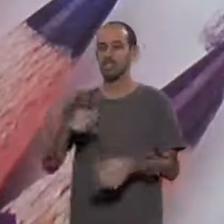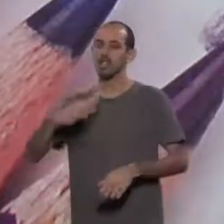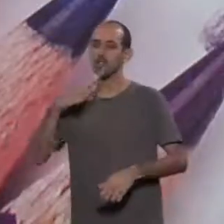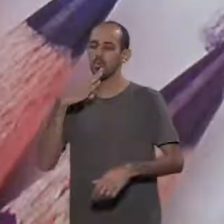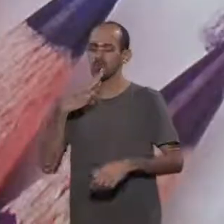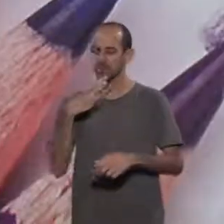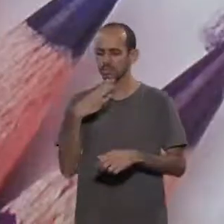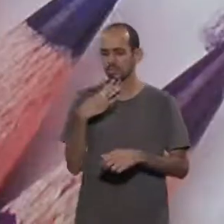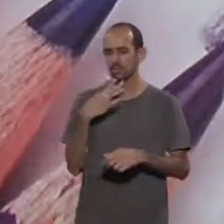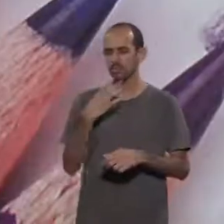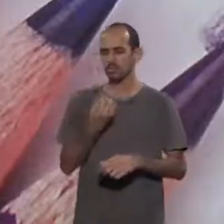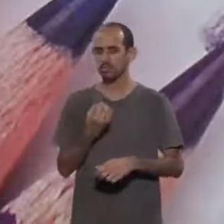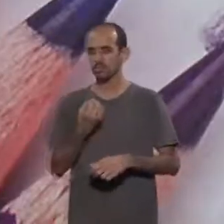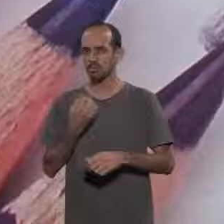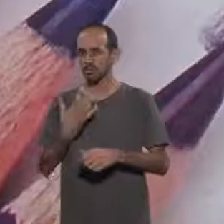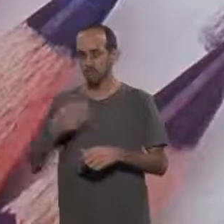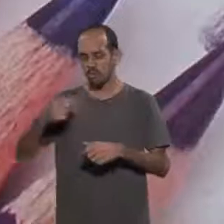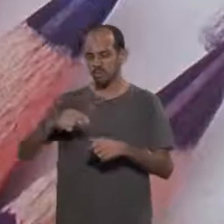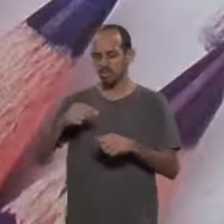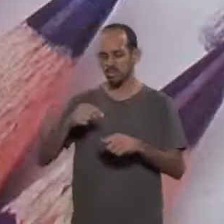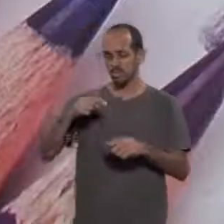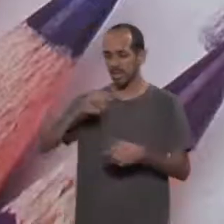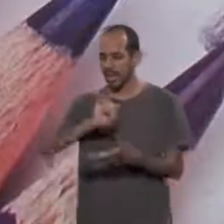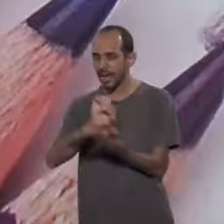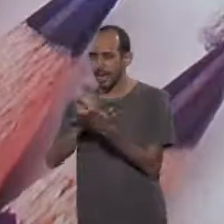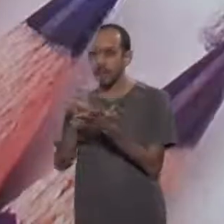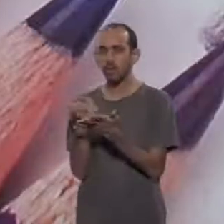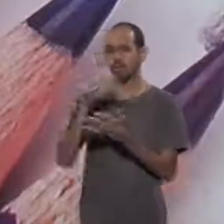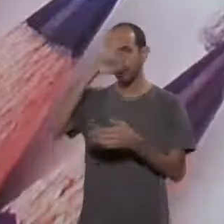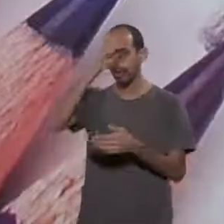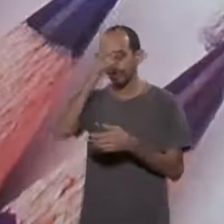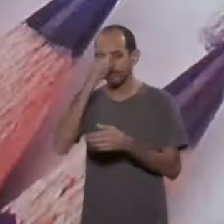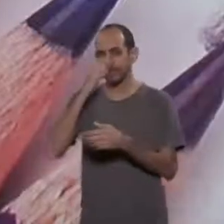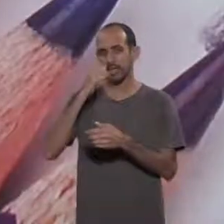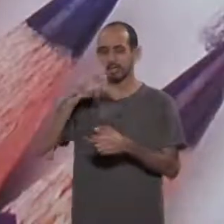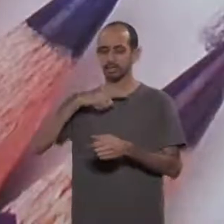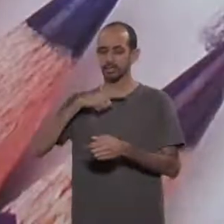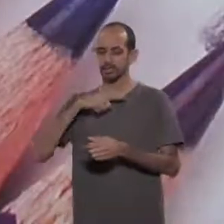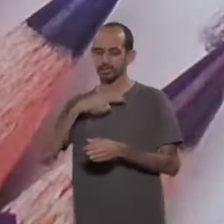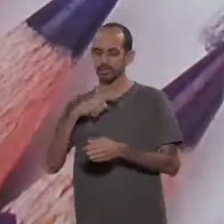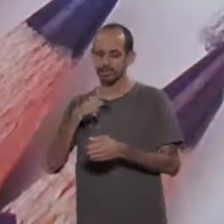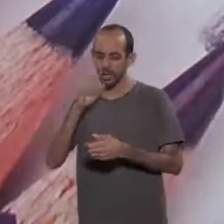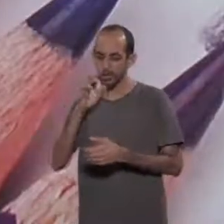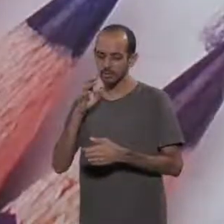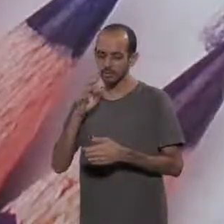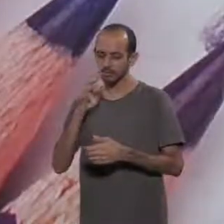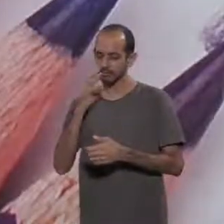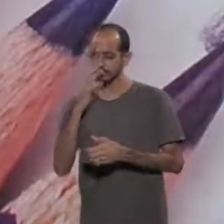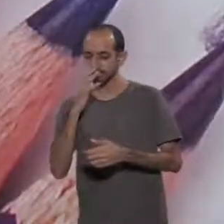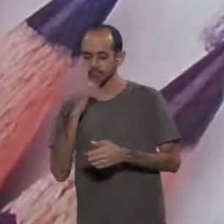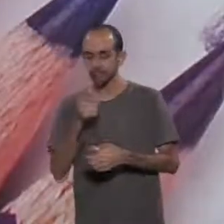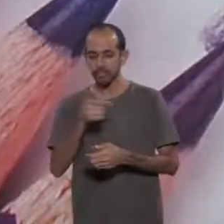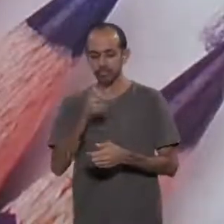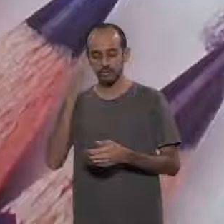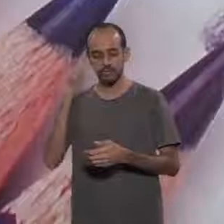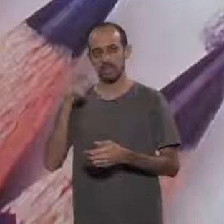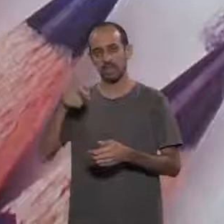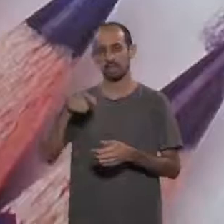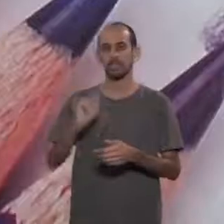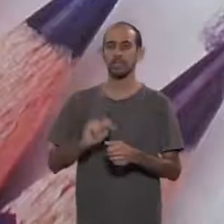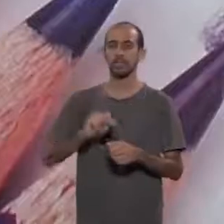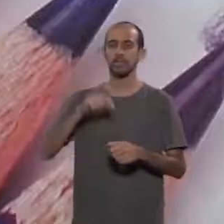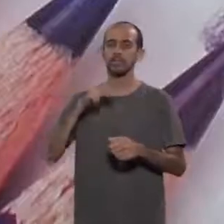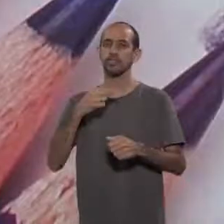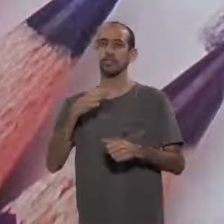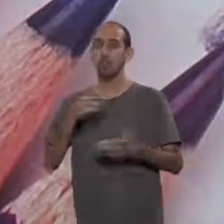reconhecido e onde as demandas de aprendizagem de todos os alunos são consideradas sem distinção. No programa de hoje você vai